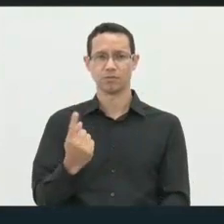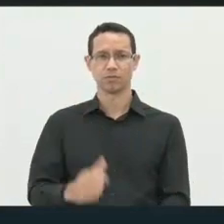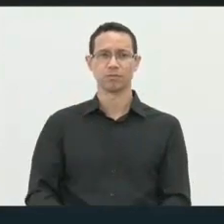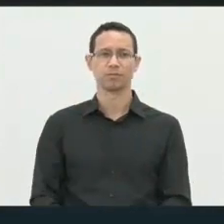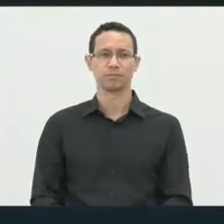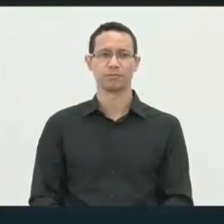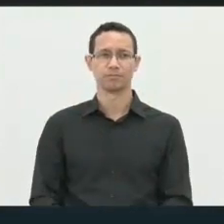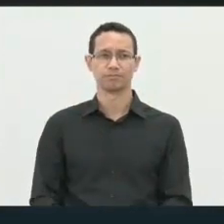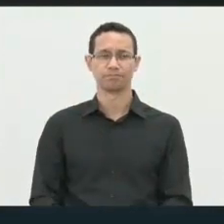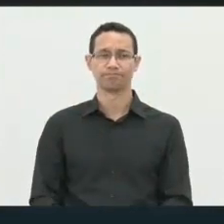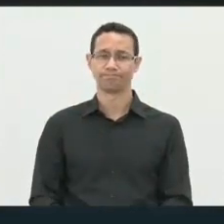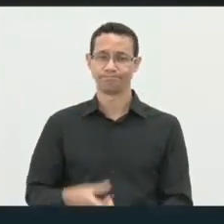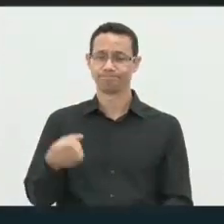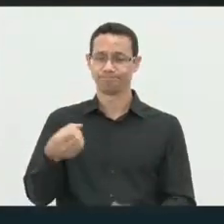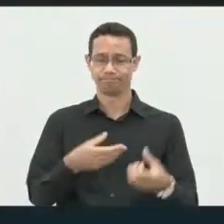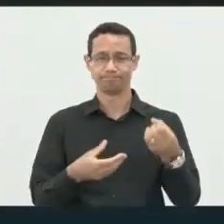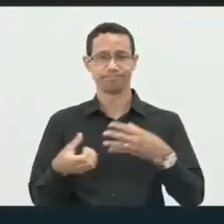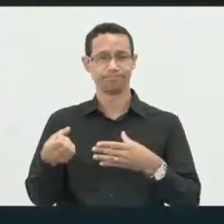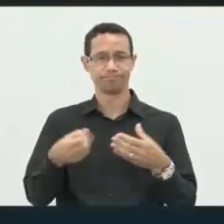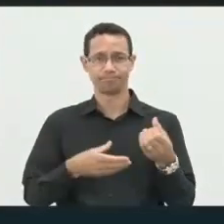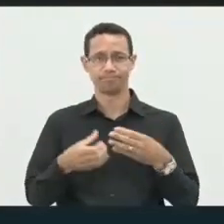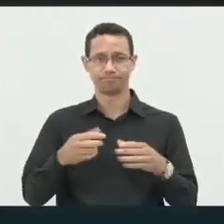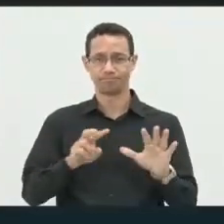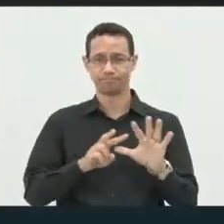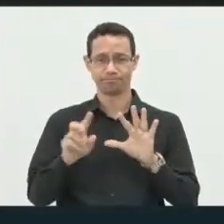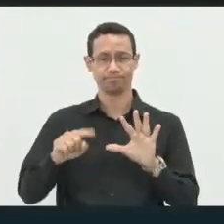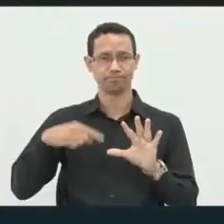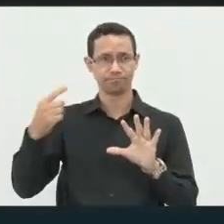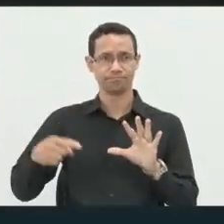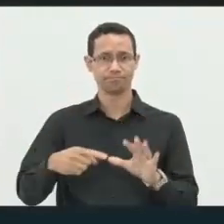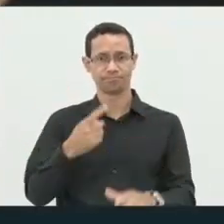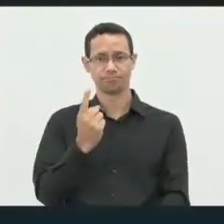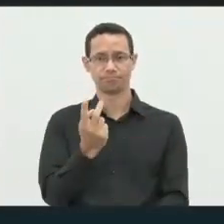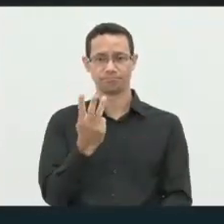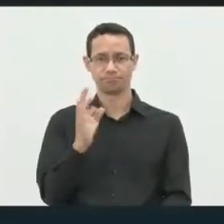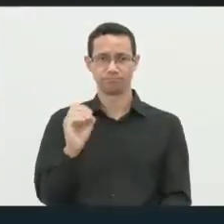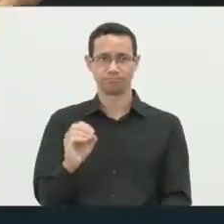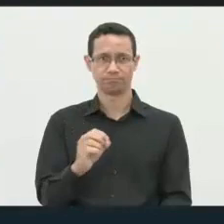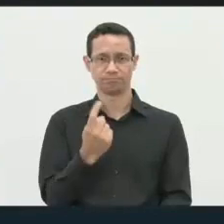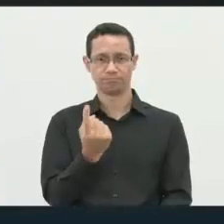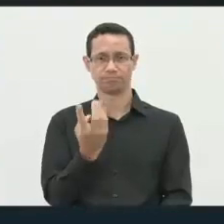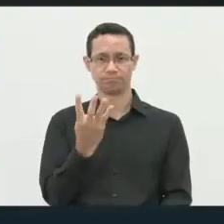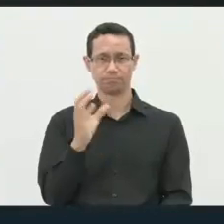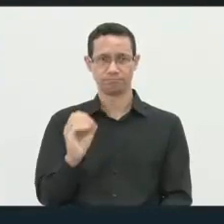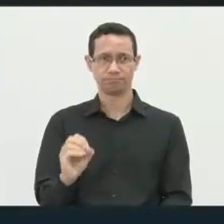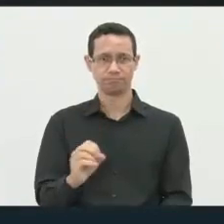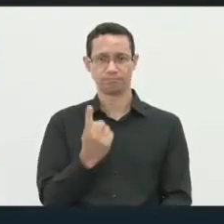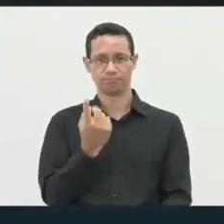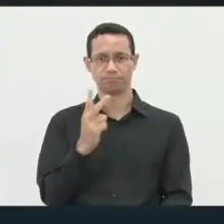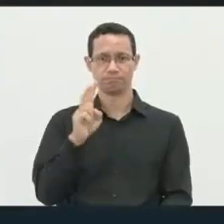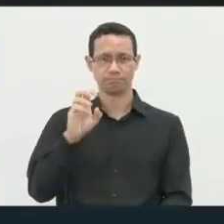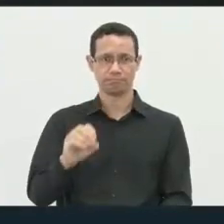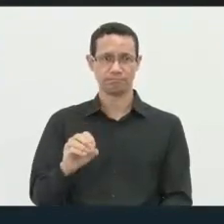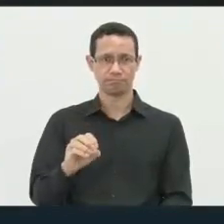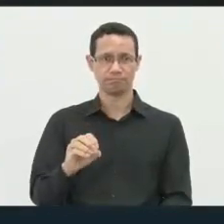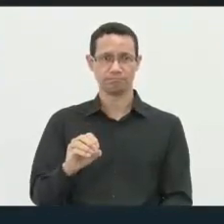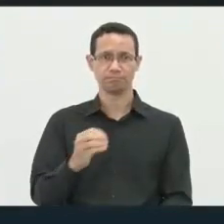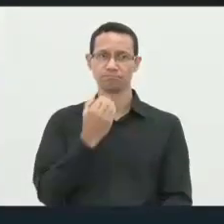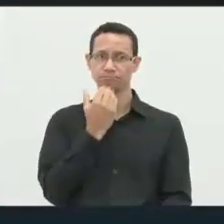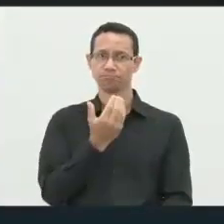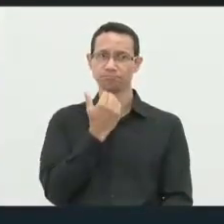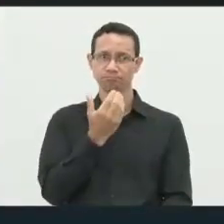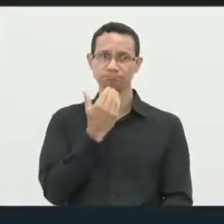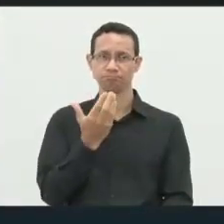seja vão entrar novos requerimentos semana que vem nós vamos estar com 130 140 150 itens e a gente não vai ficar